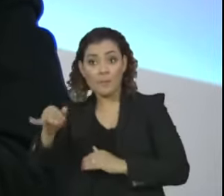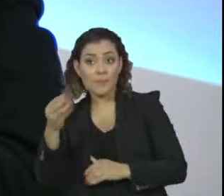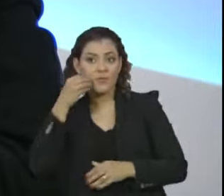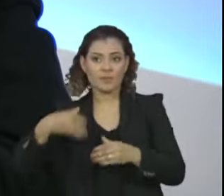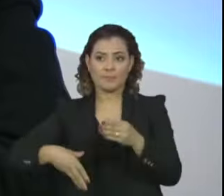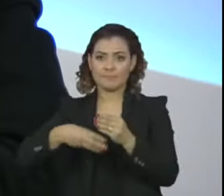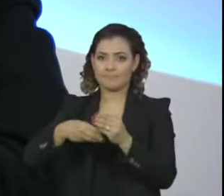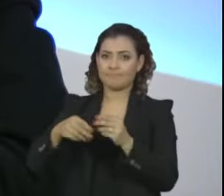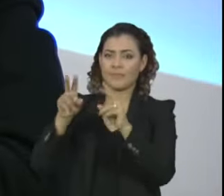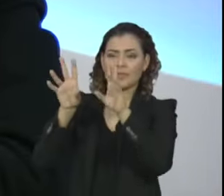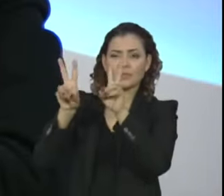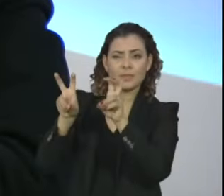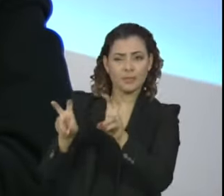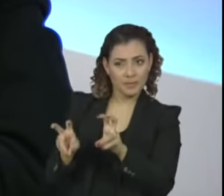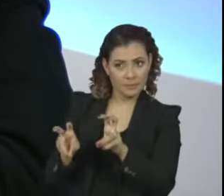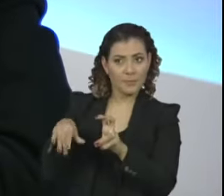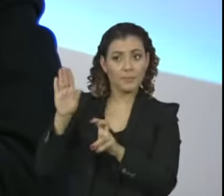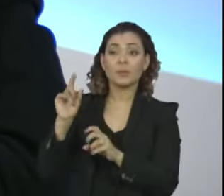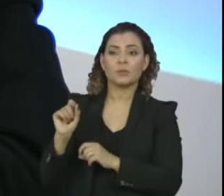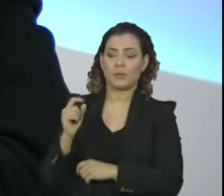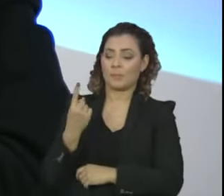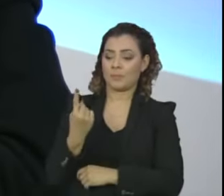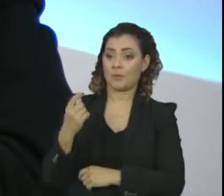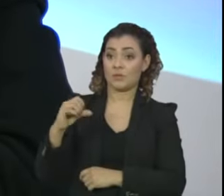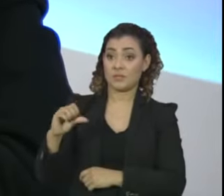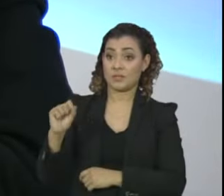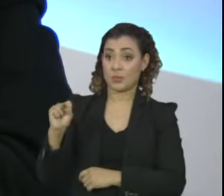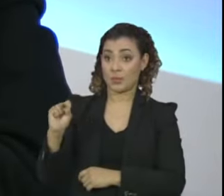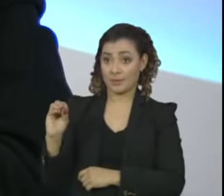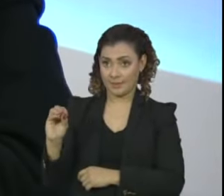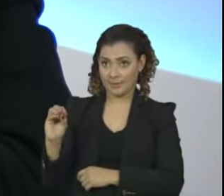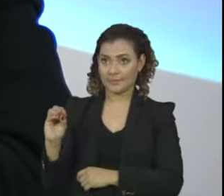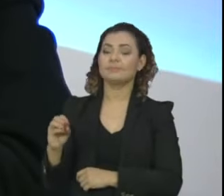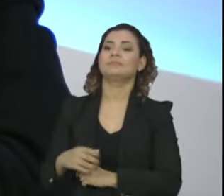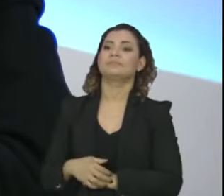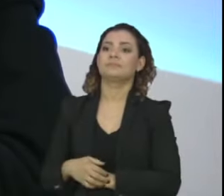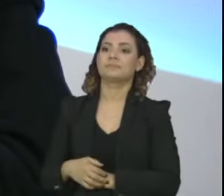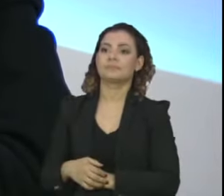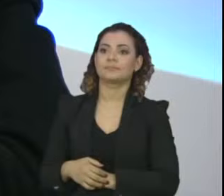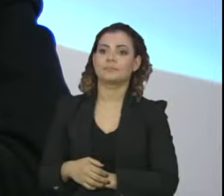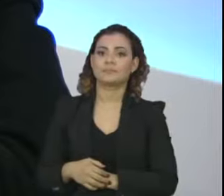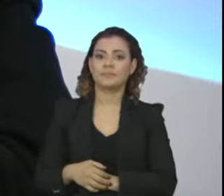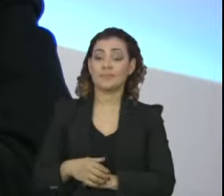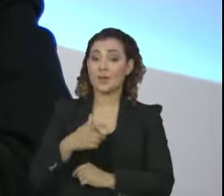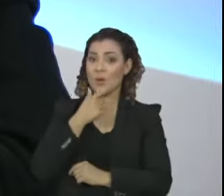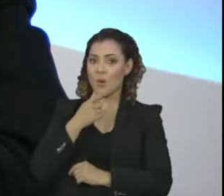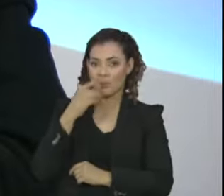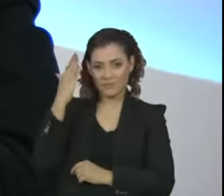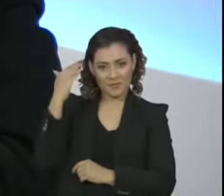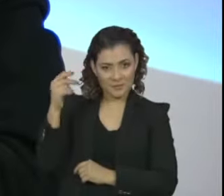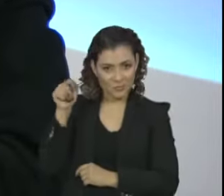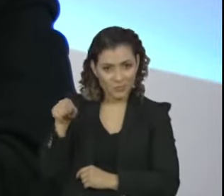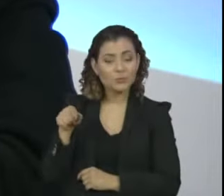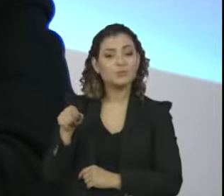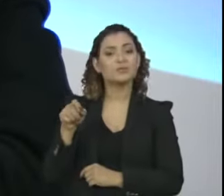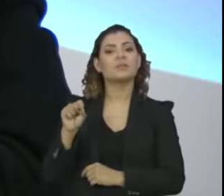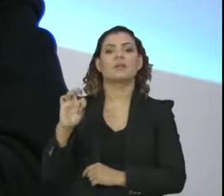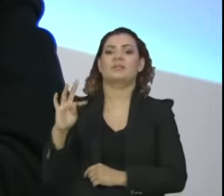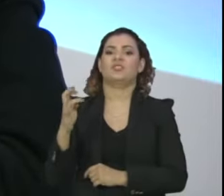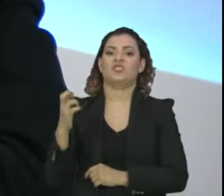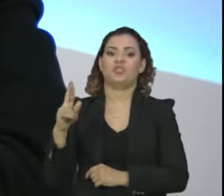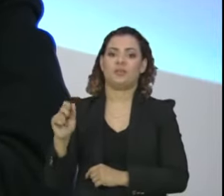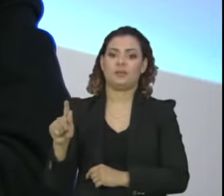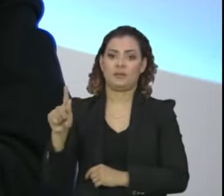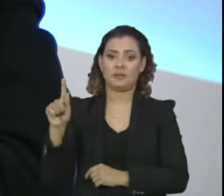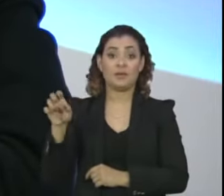aprofundar um pouco essa questão nos anos 80 ou então ratzinger Claro muito tempo